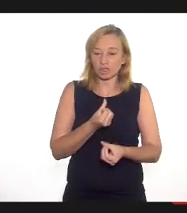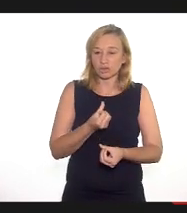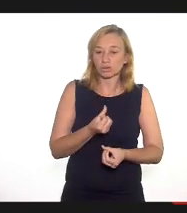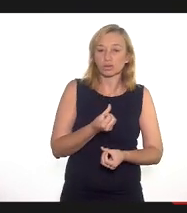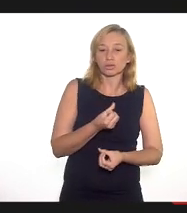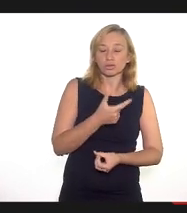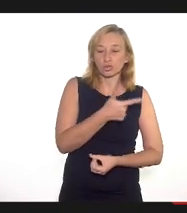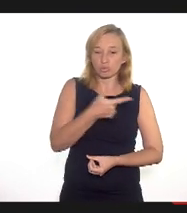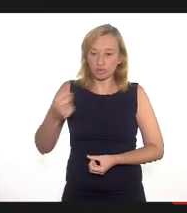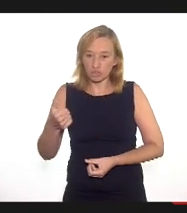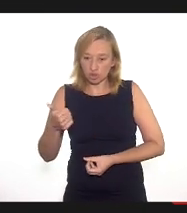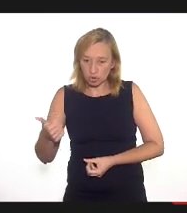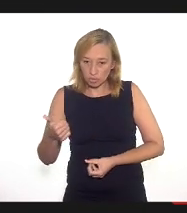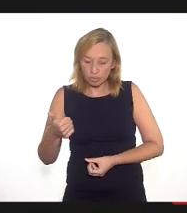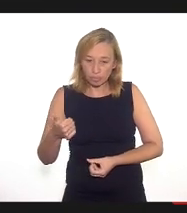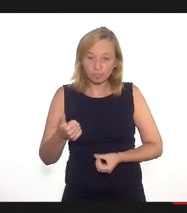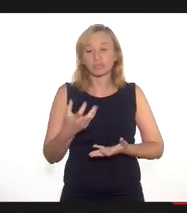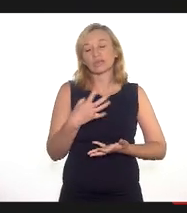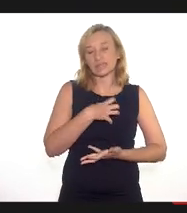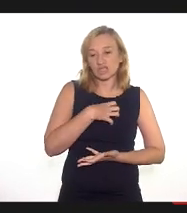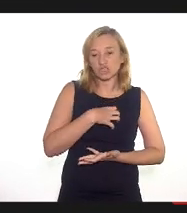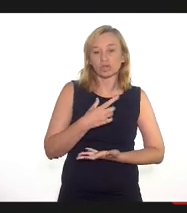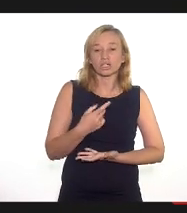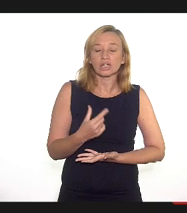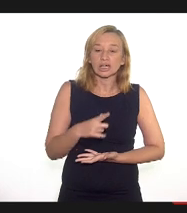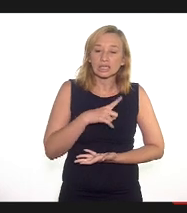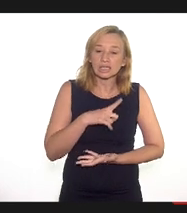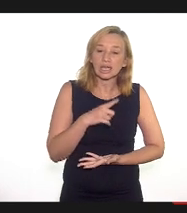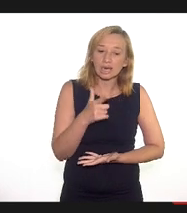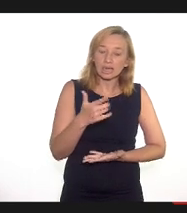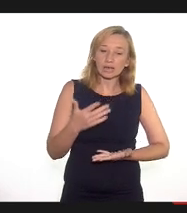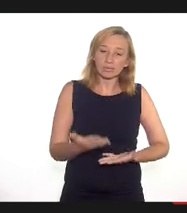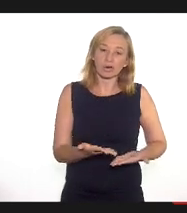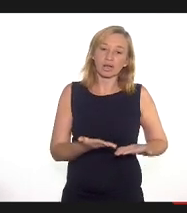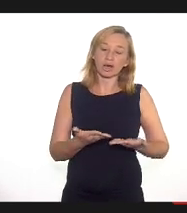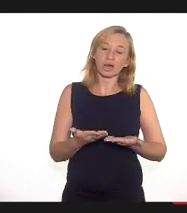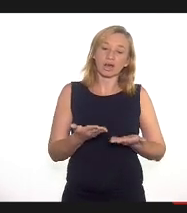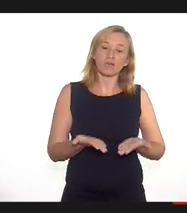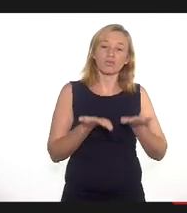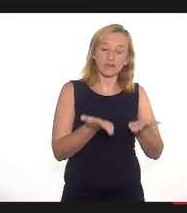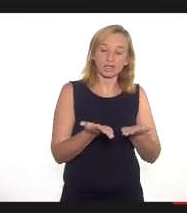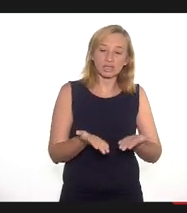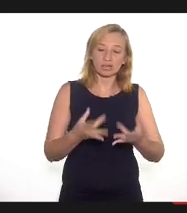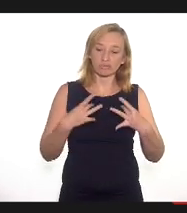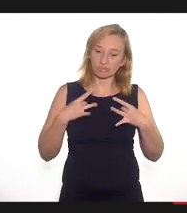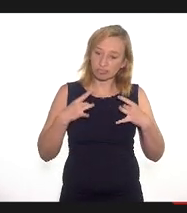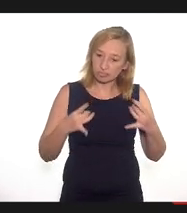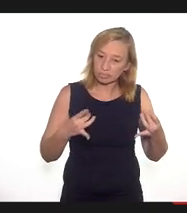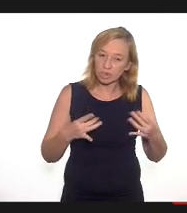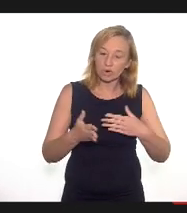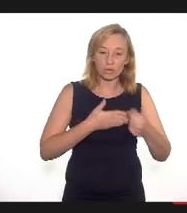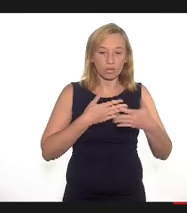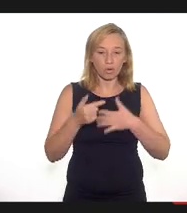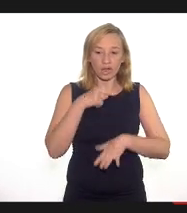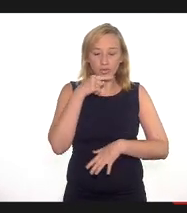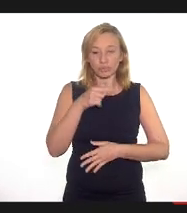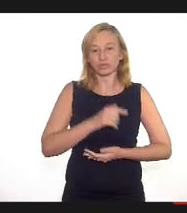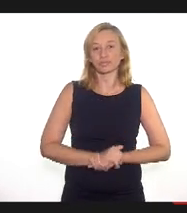semestrais. Então, é algo nesse sentido que a gente tem aí para poder contribuir. Eu fico à disposição para quaisquer